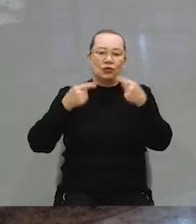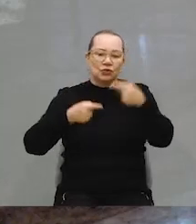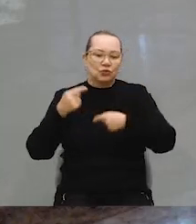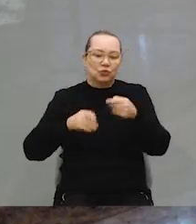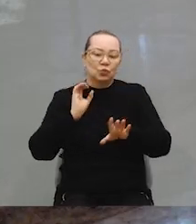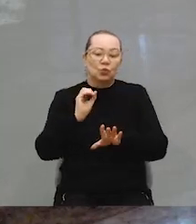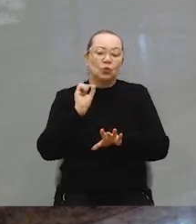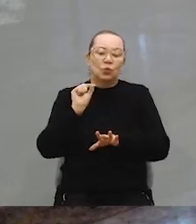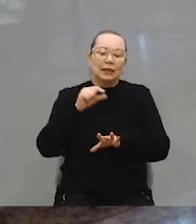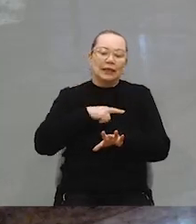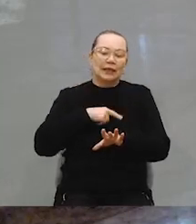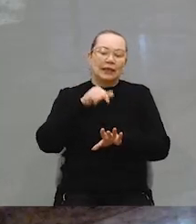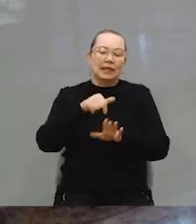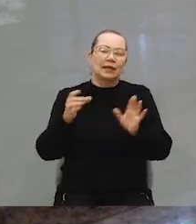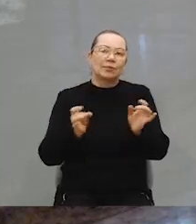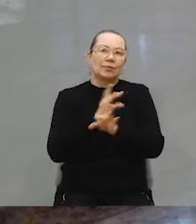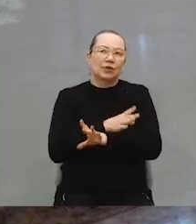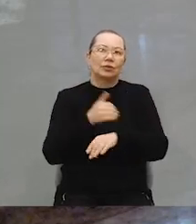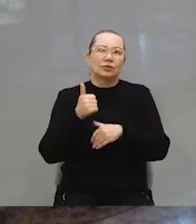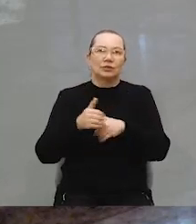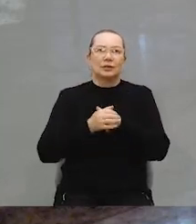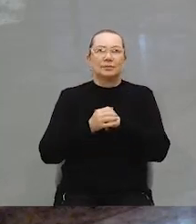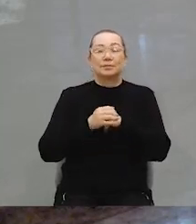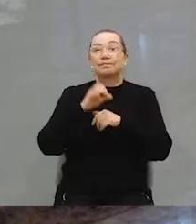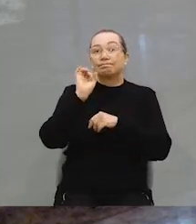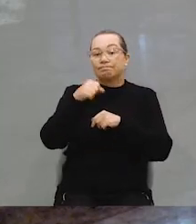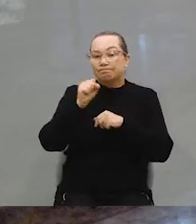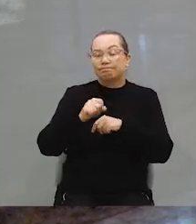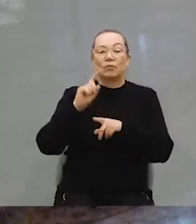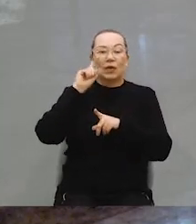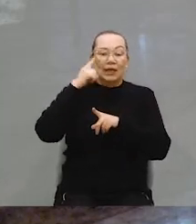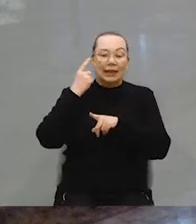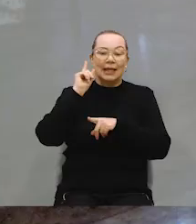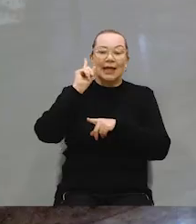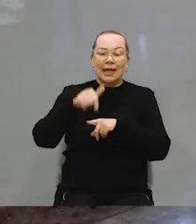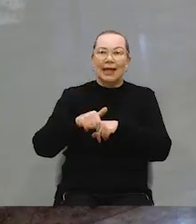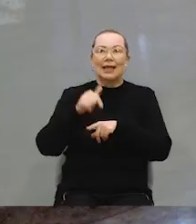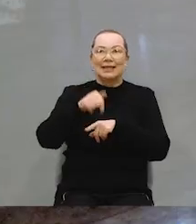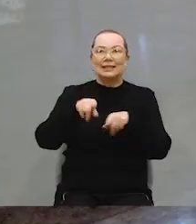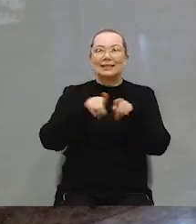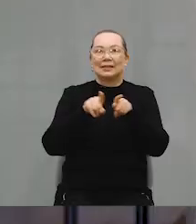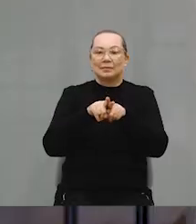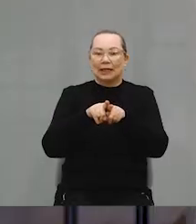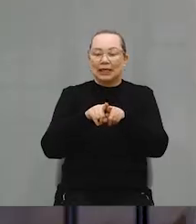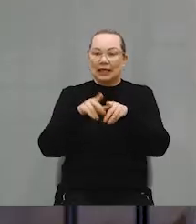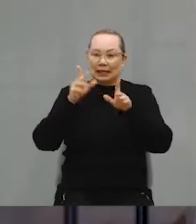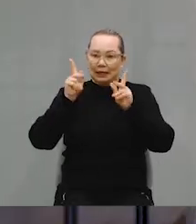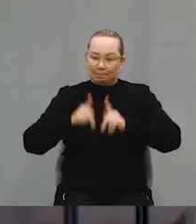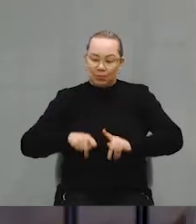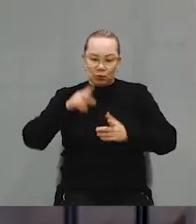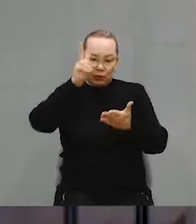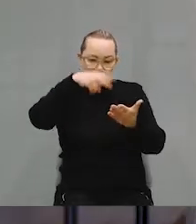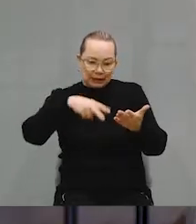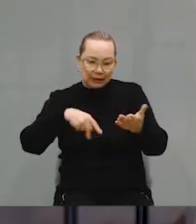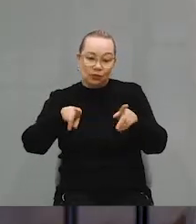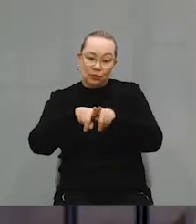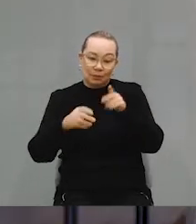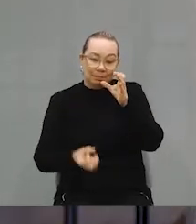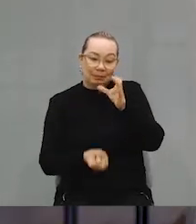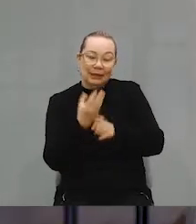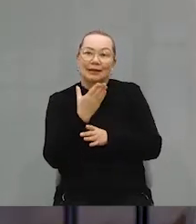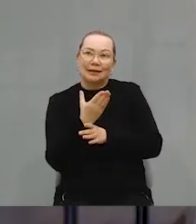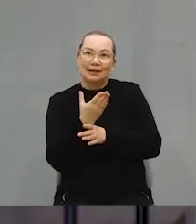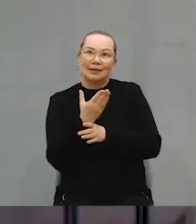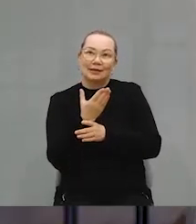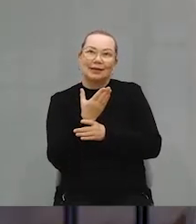cima do que está pronto. Né? Não, a ideia é essa, que o leitor também seja autor, né? Isso